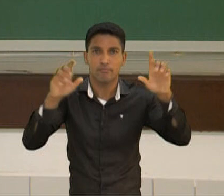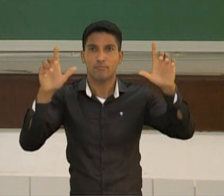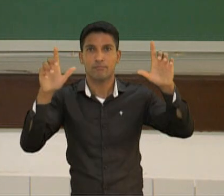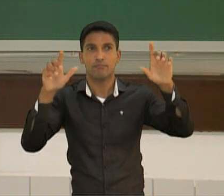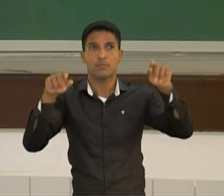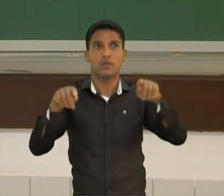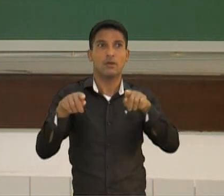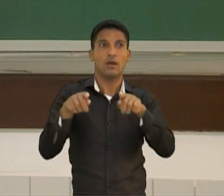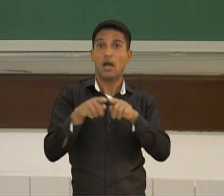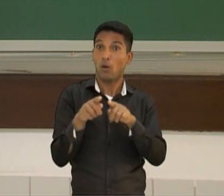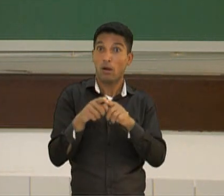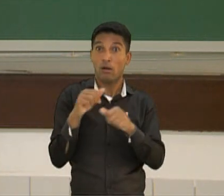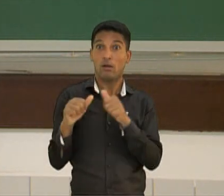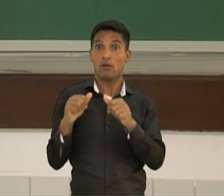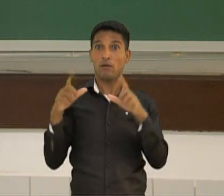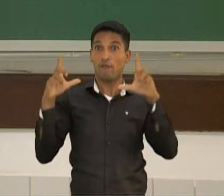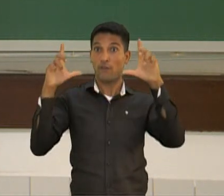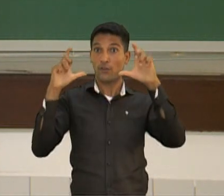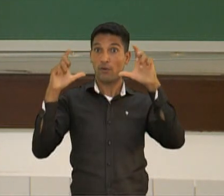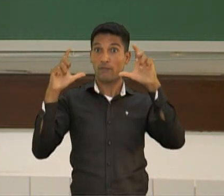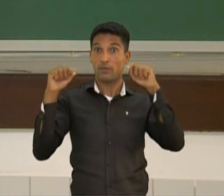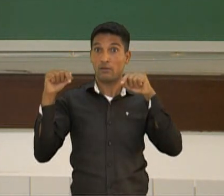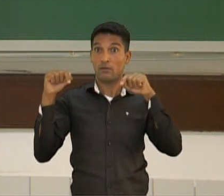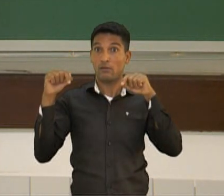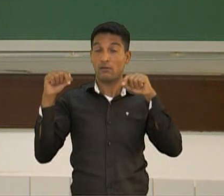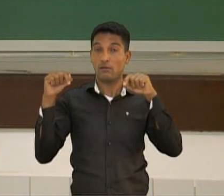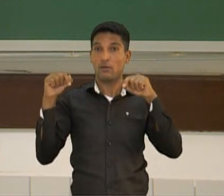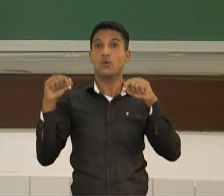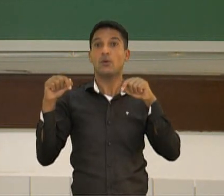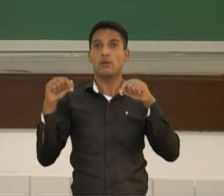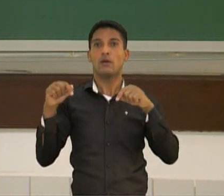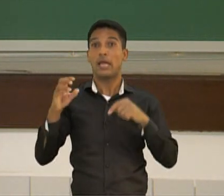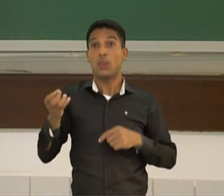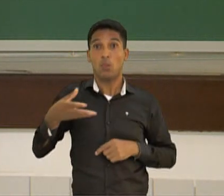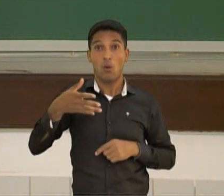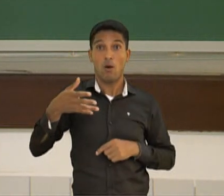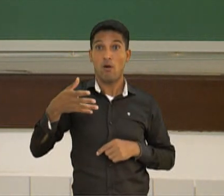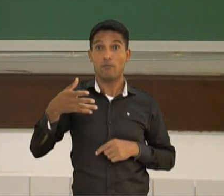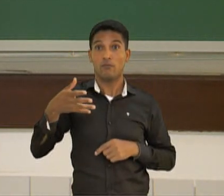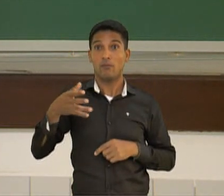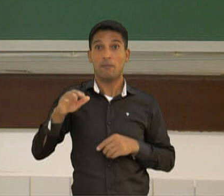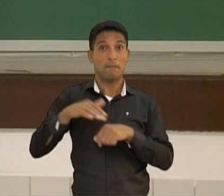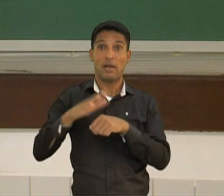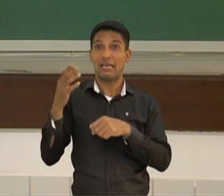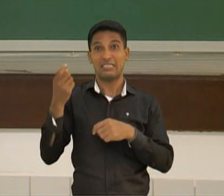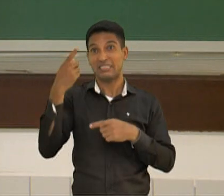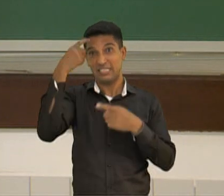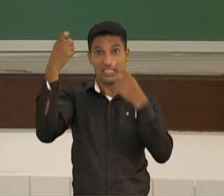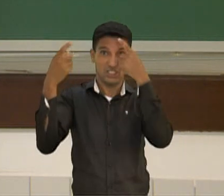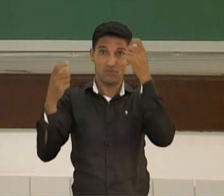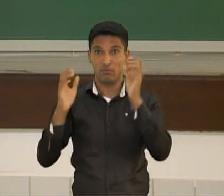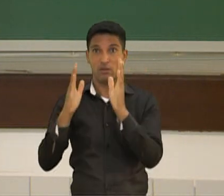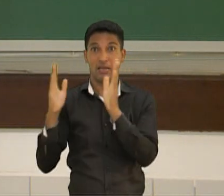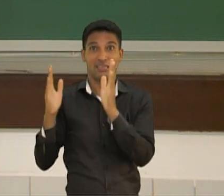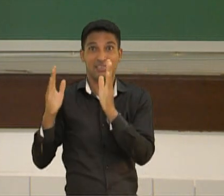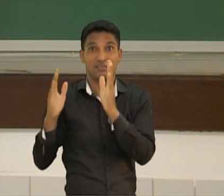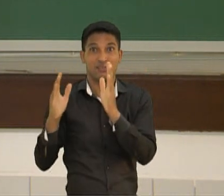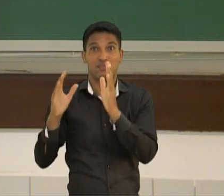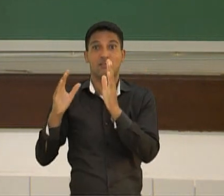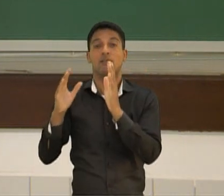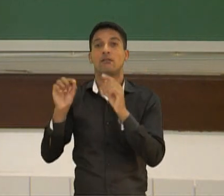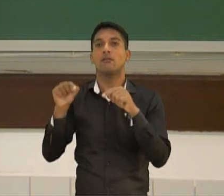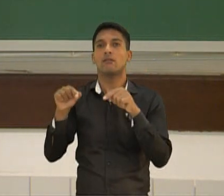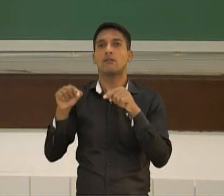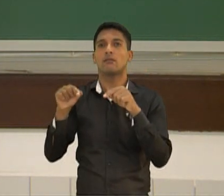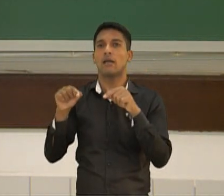agora, nesse momento, tudo é novo e tudo é o quê? Muito mais criativo. Então, agora, os artistas, eles buscam